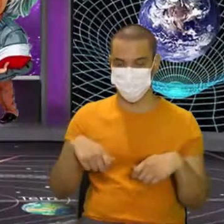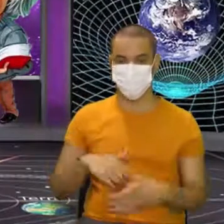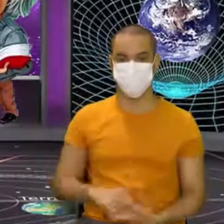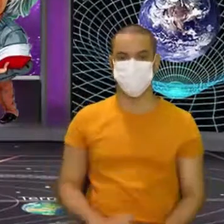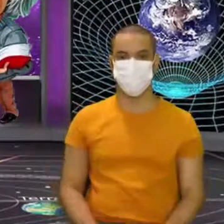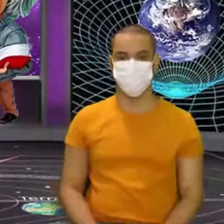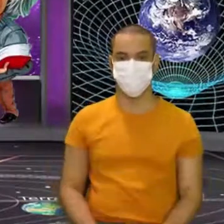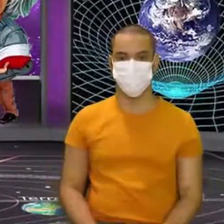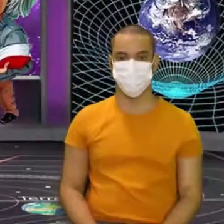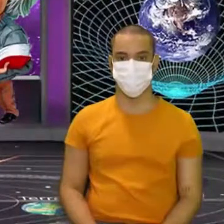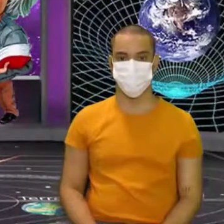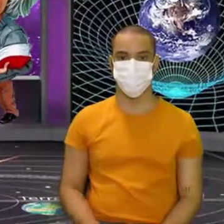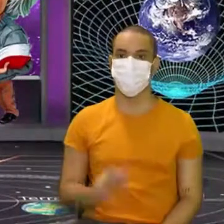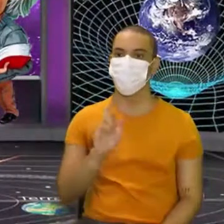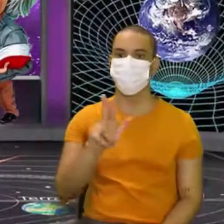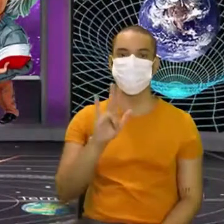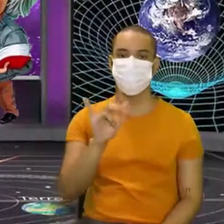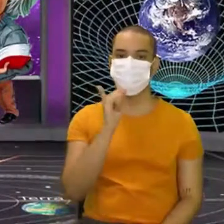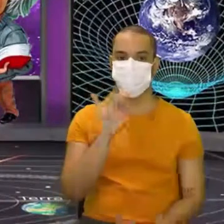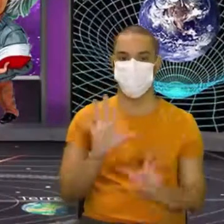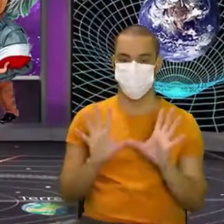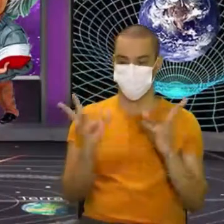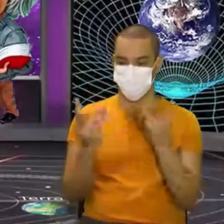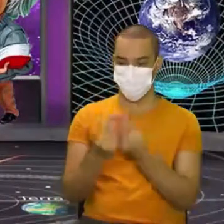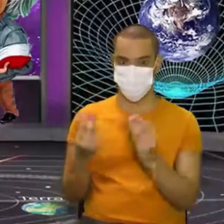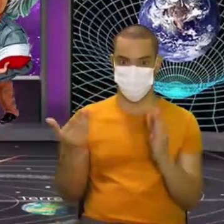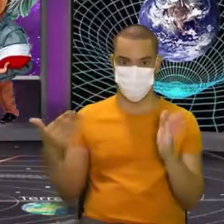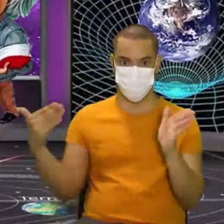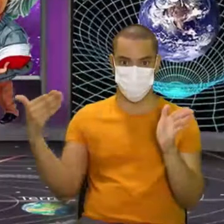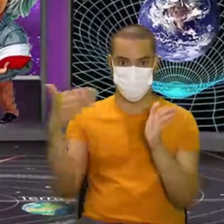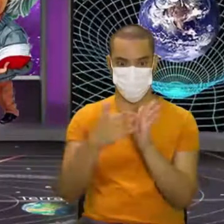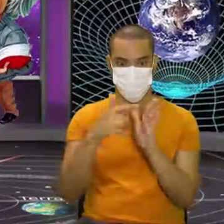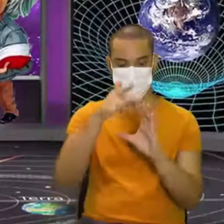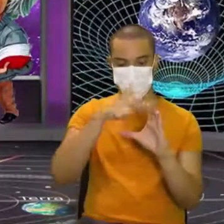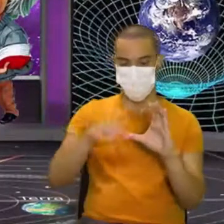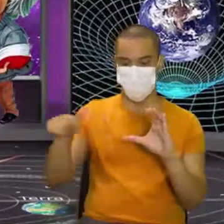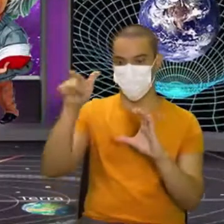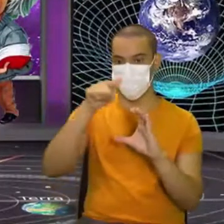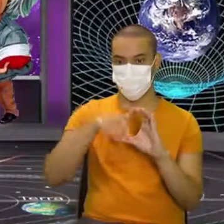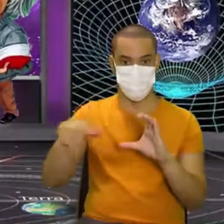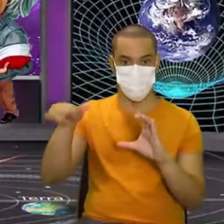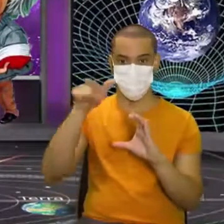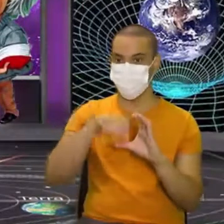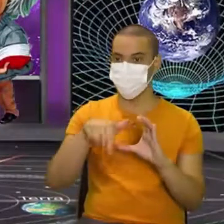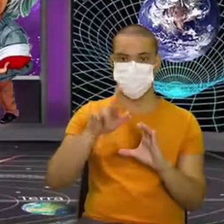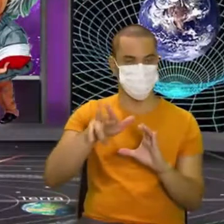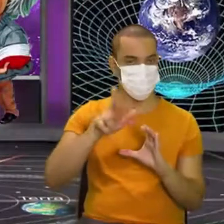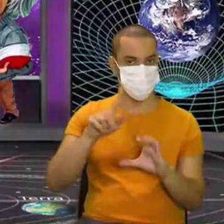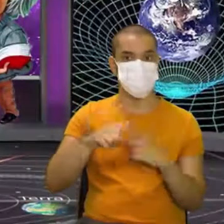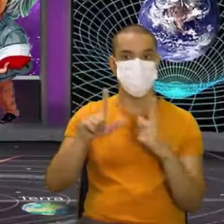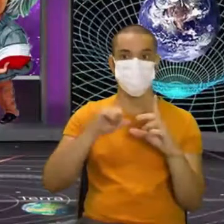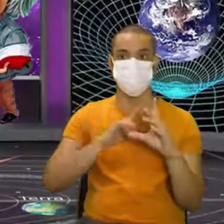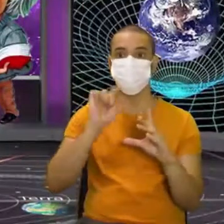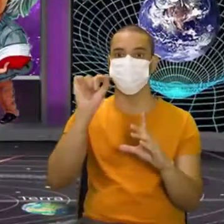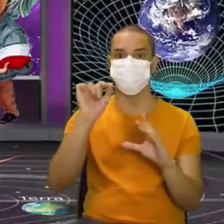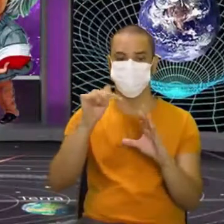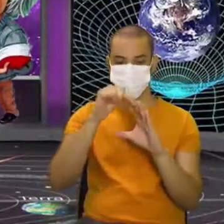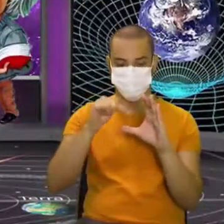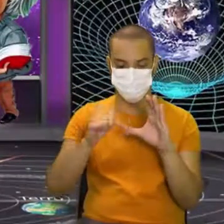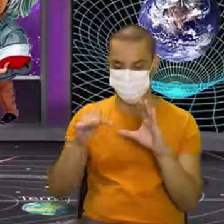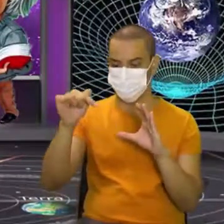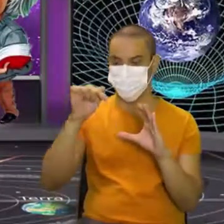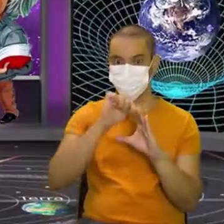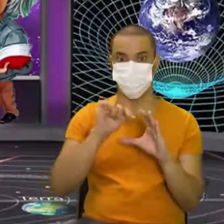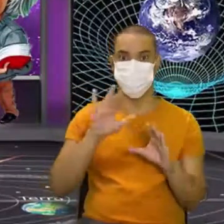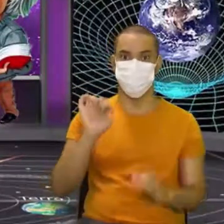Nossa não é só a situação dessa partícula entrar no campo e ficar fazendo isso ela tem um ângulo ela